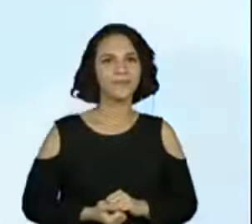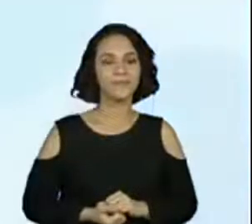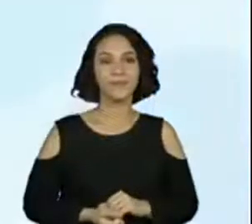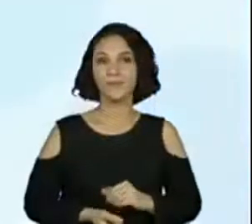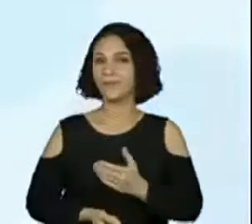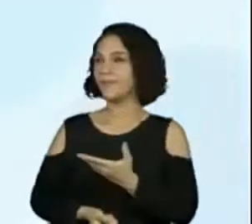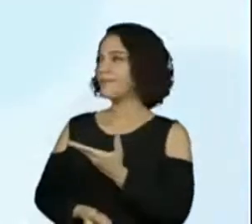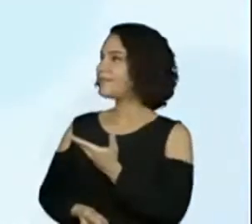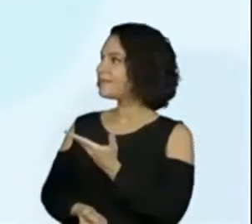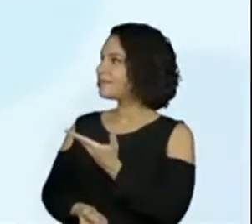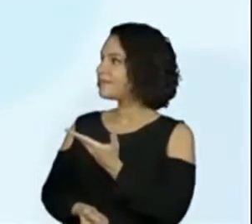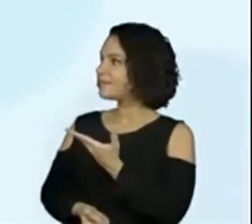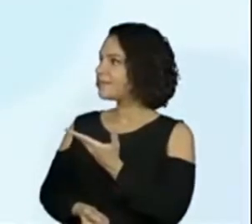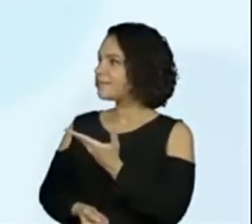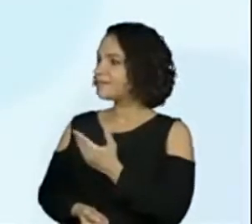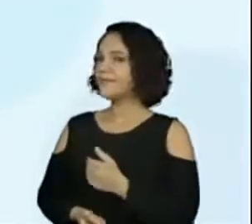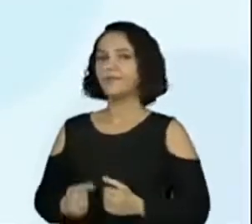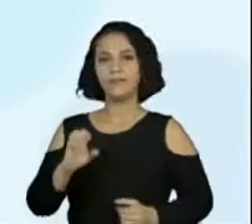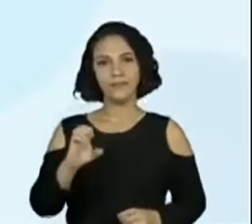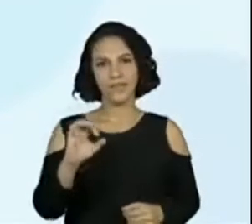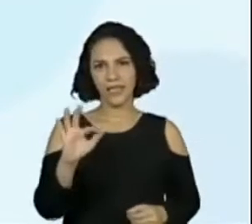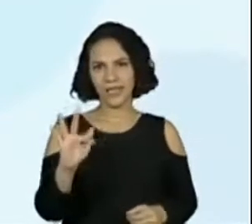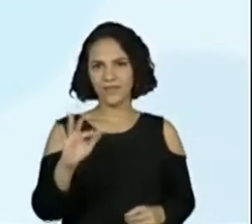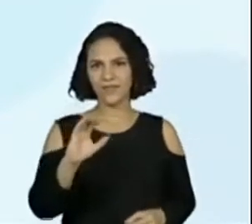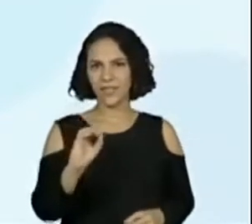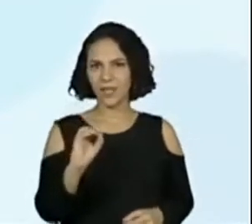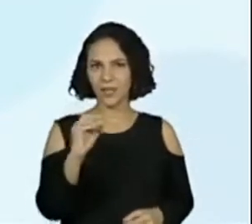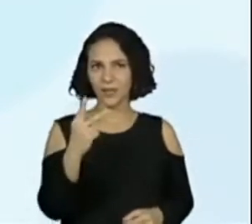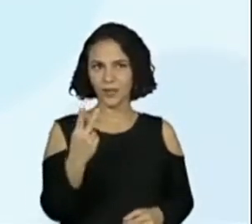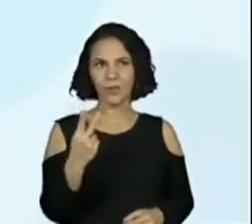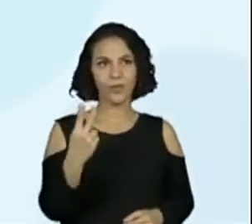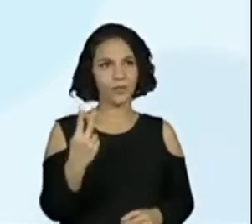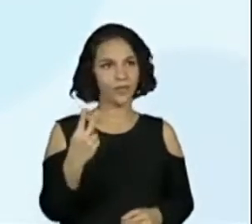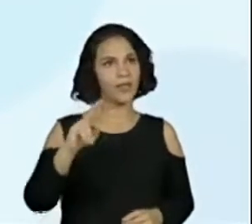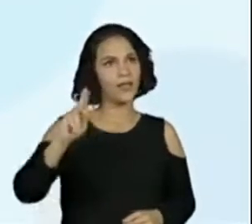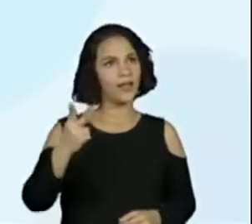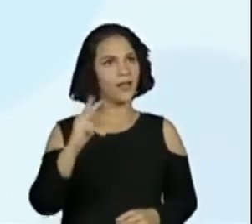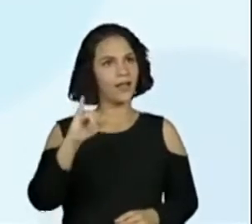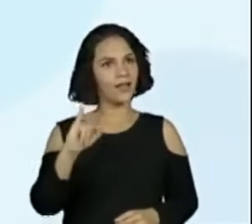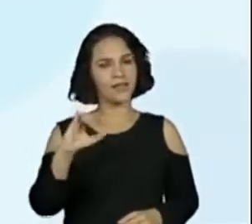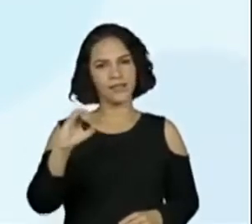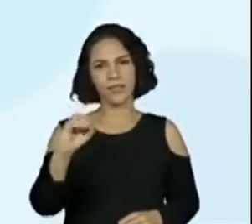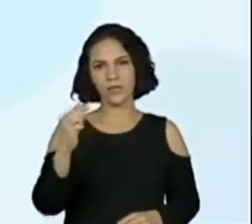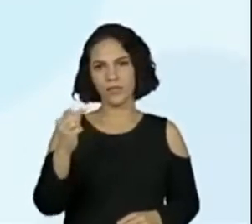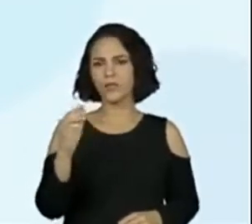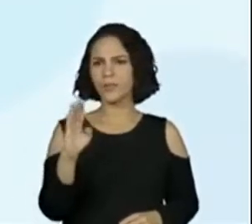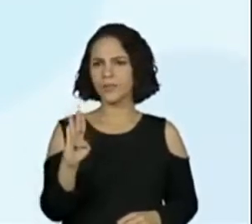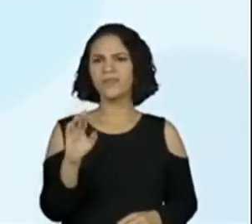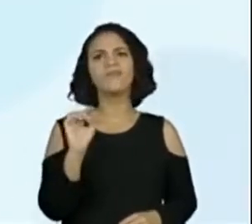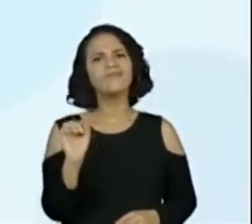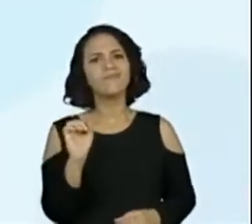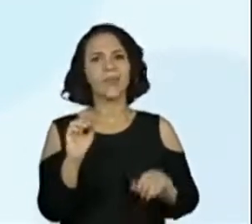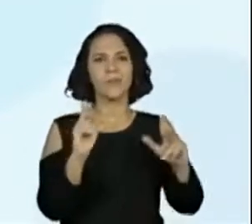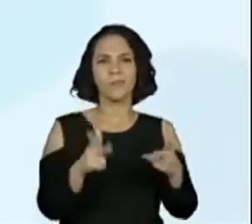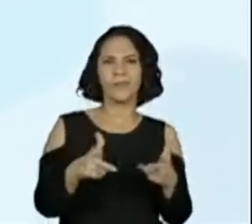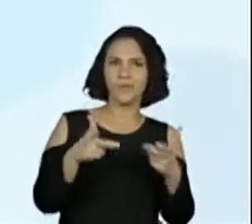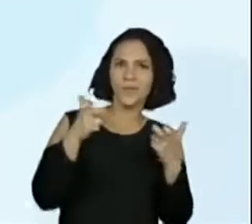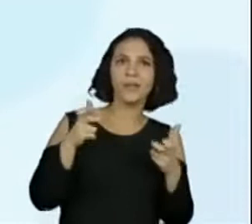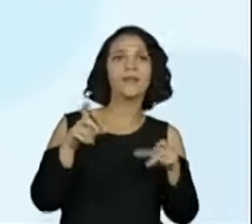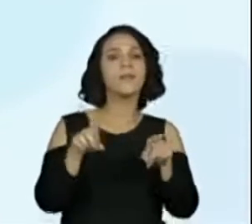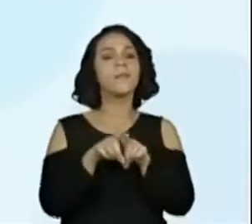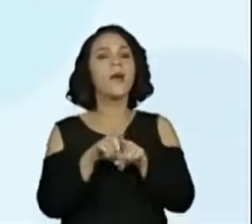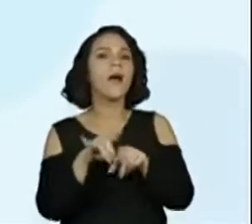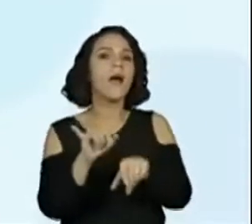Hoje, então, nós vamos falar da EF02, HI07B, que é identificar e utilizar diferentes marcadores